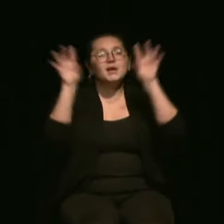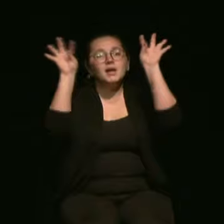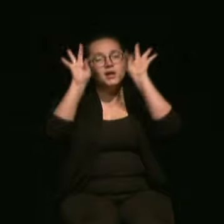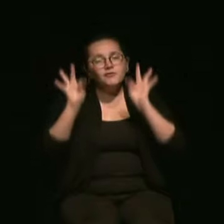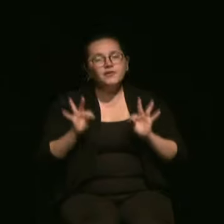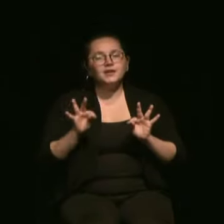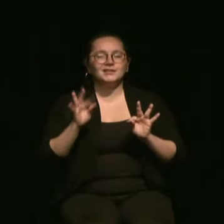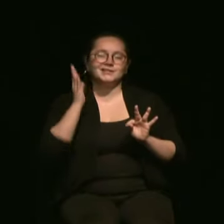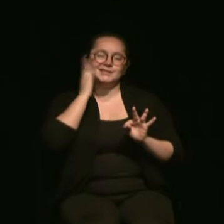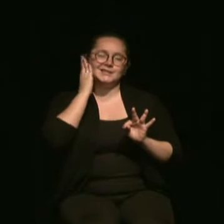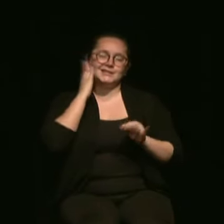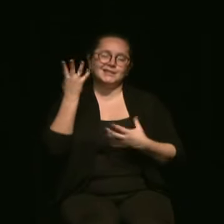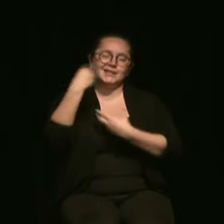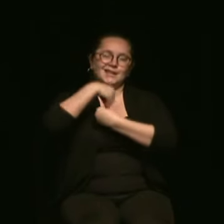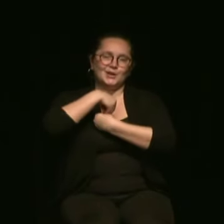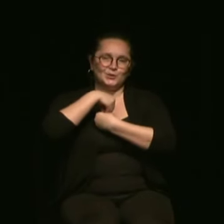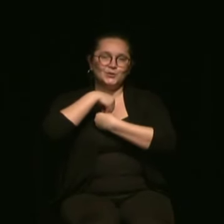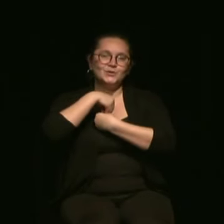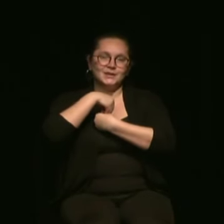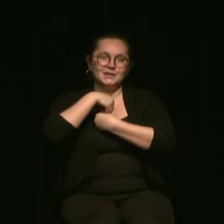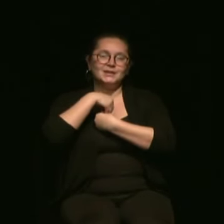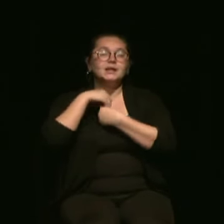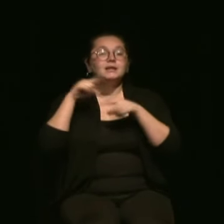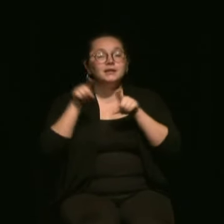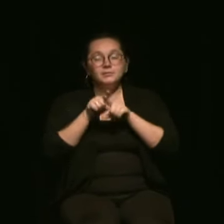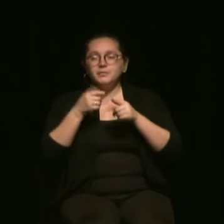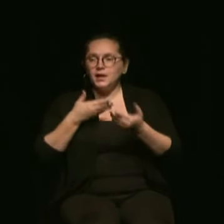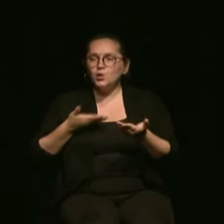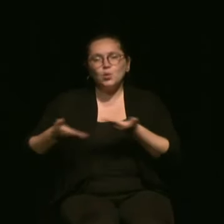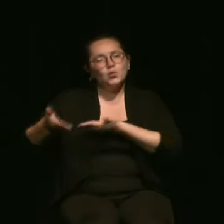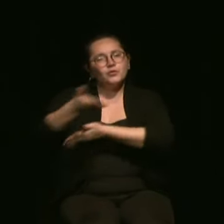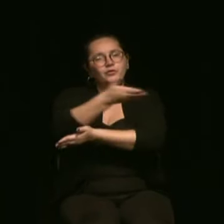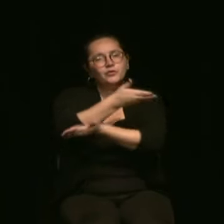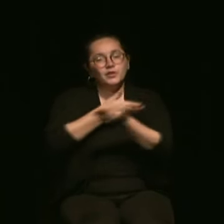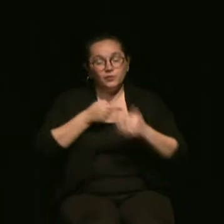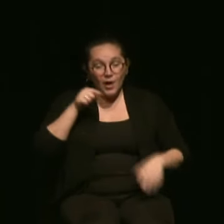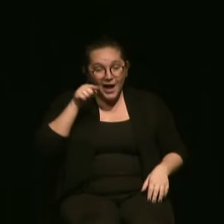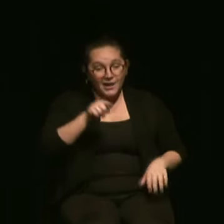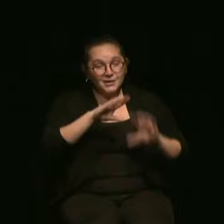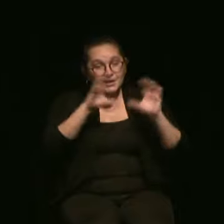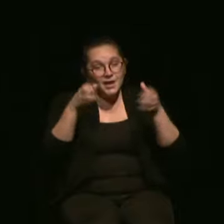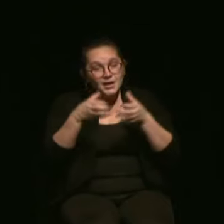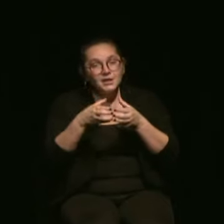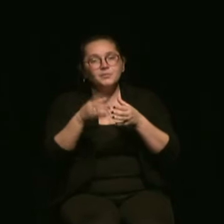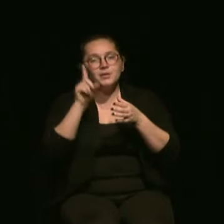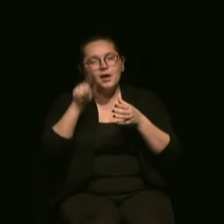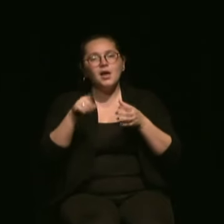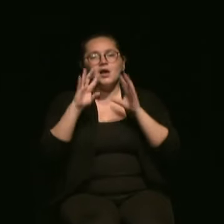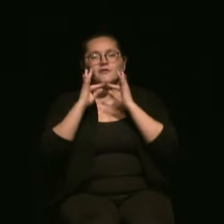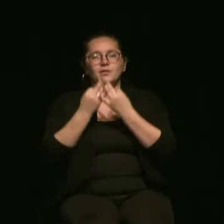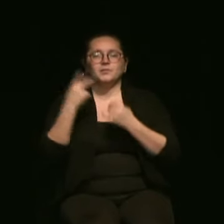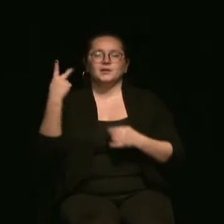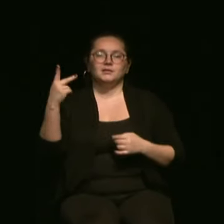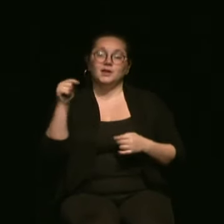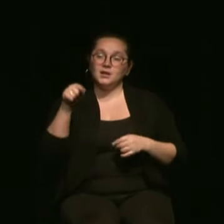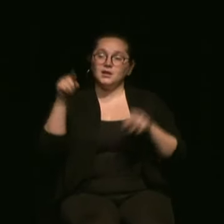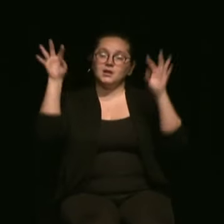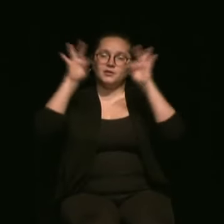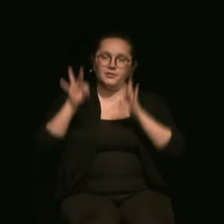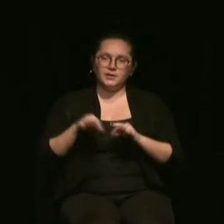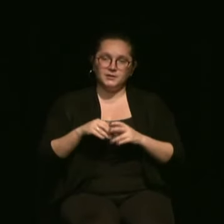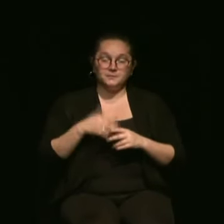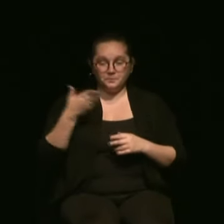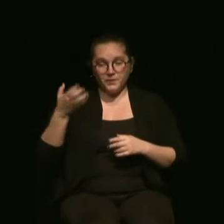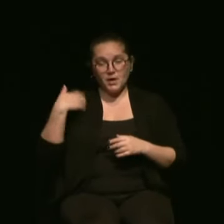saber que ele era bom, e como ele era feliz no convívio com a equipe. Aquilo era a família dele. Ali ele era realmente uma pessoa feliz. Então isso eu